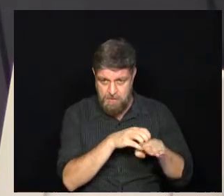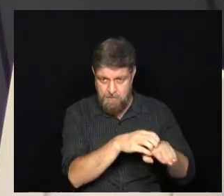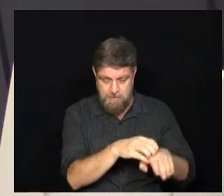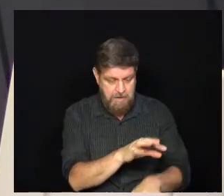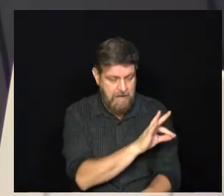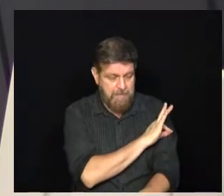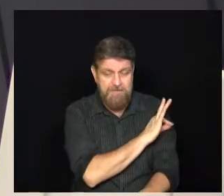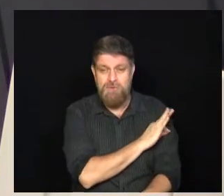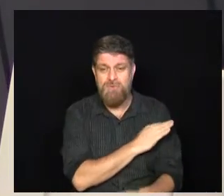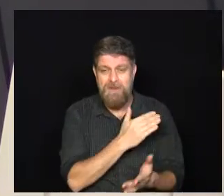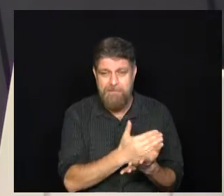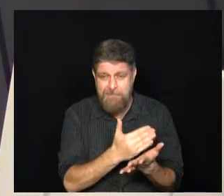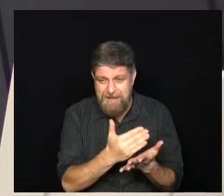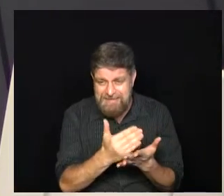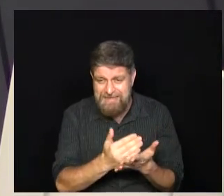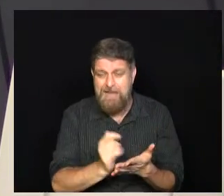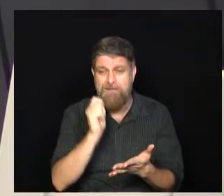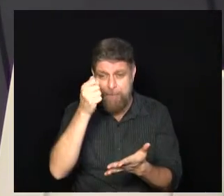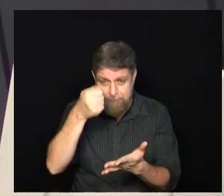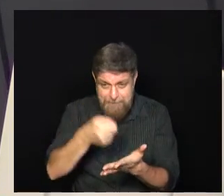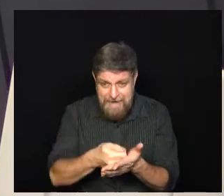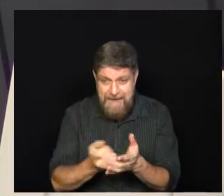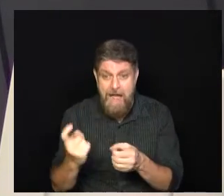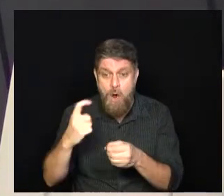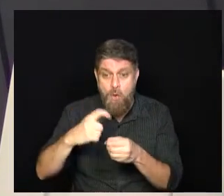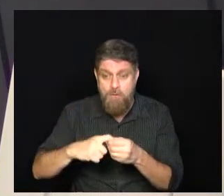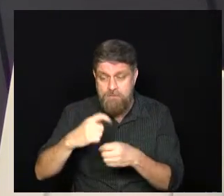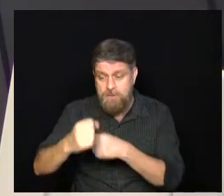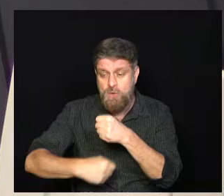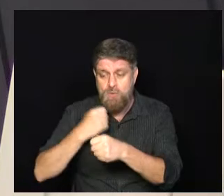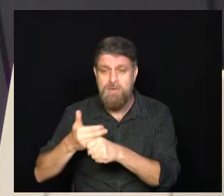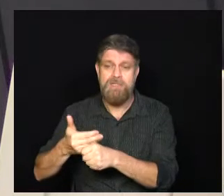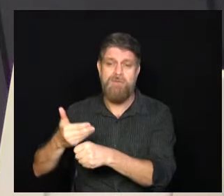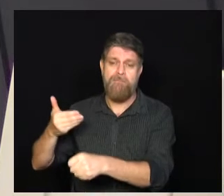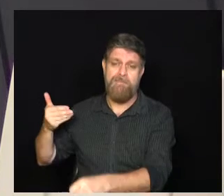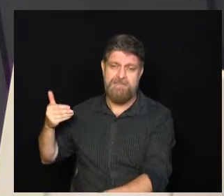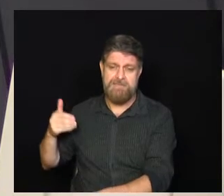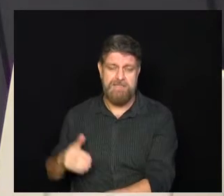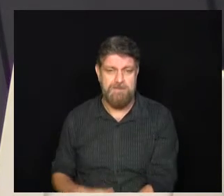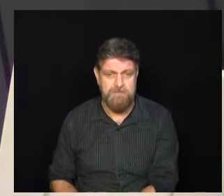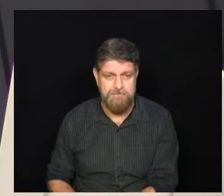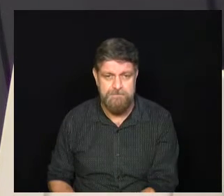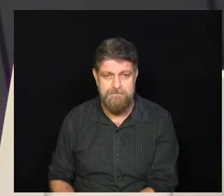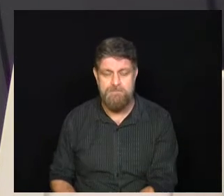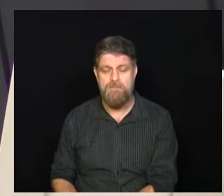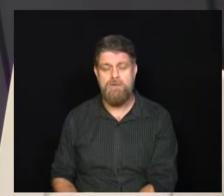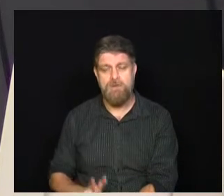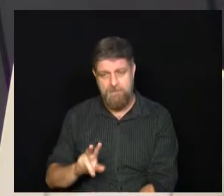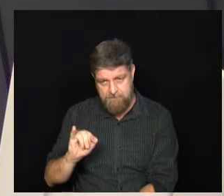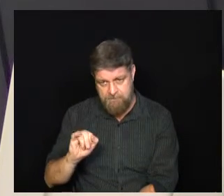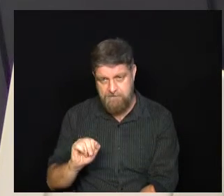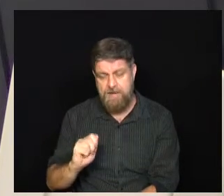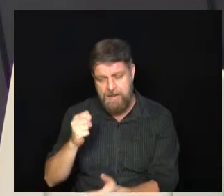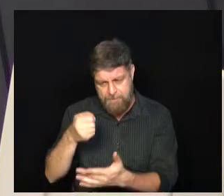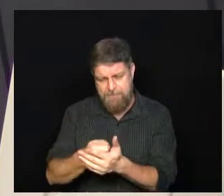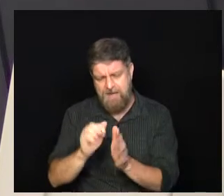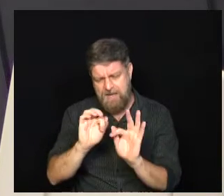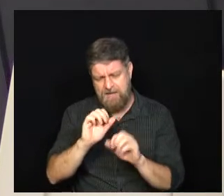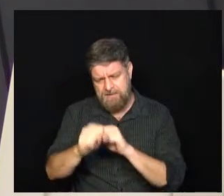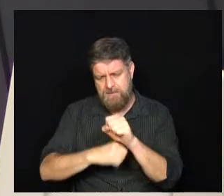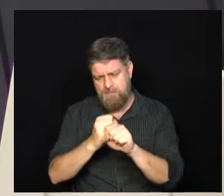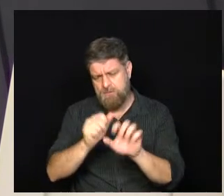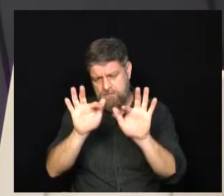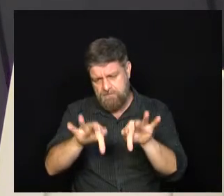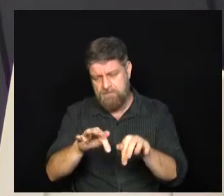está pagando, que é do ano passado, esse convênio. Então, ela acabou parcelando isso aí e vai pagar até o final do ano, que representa o